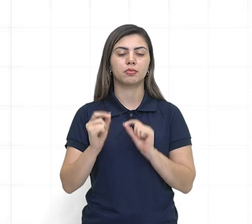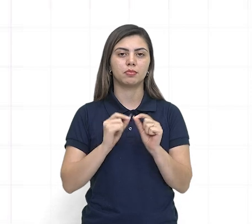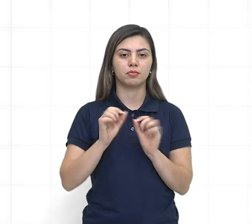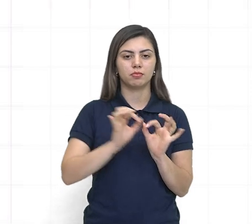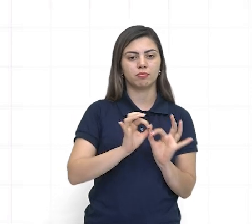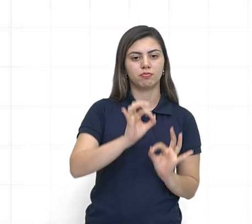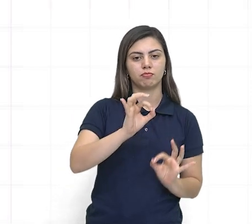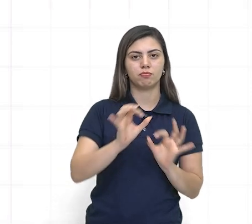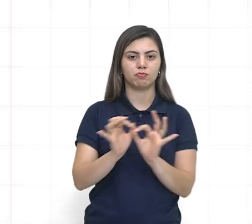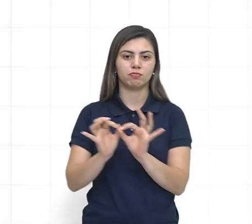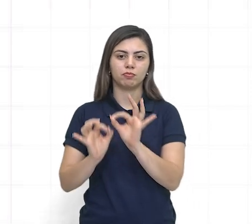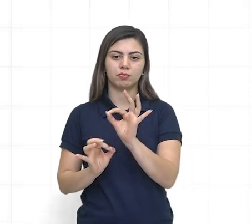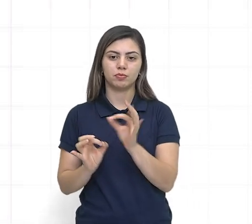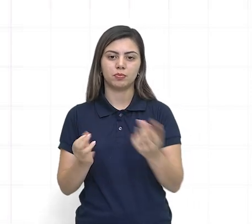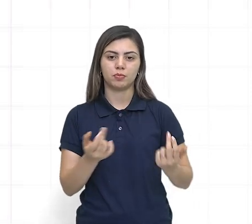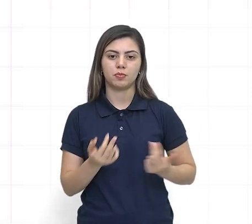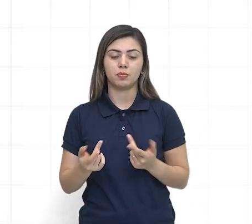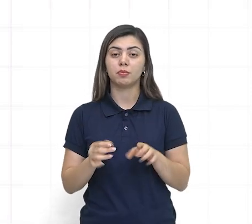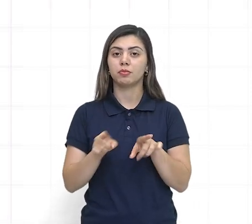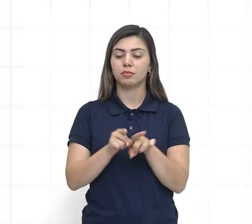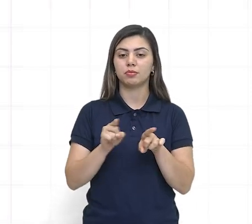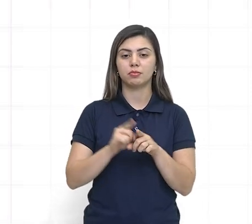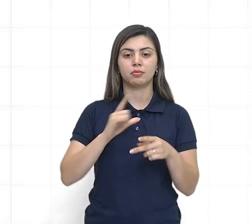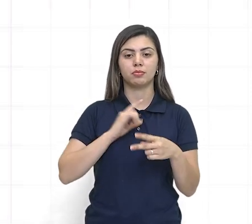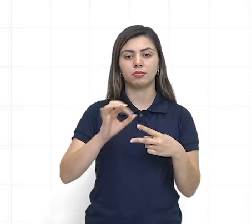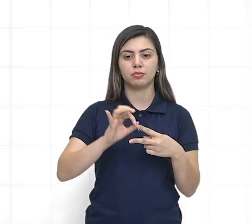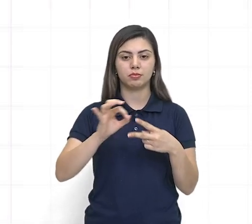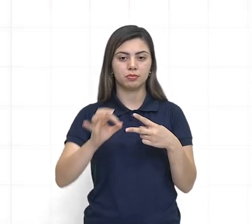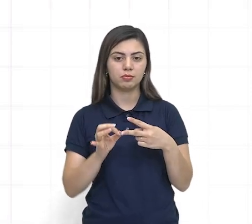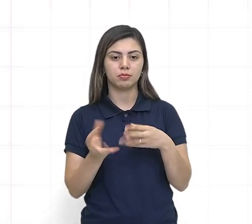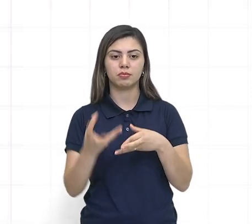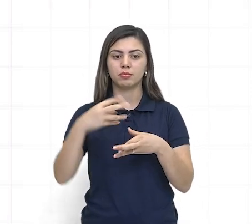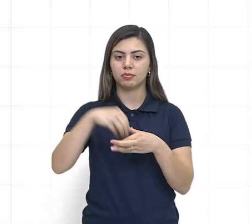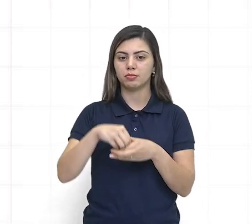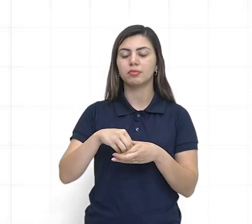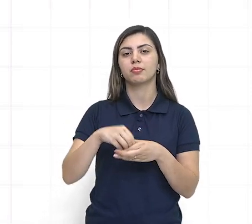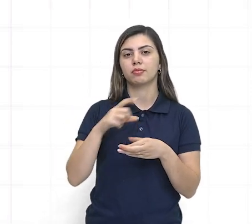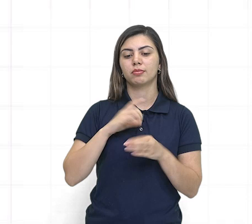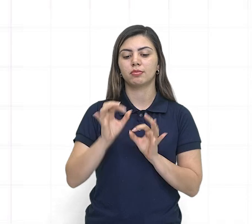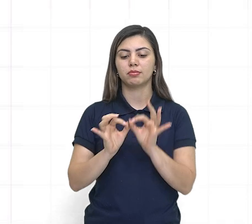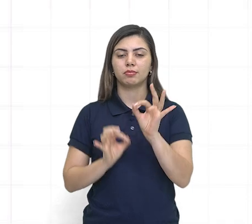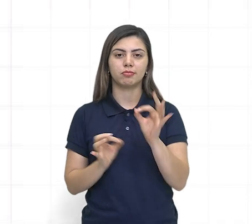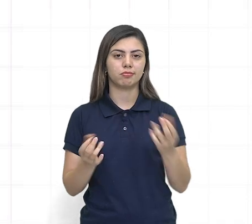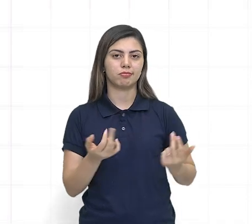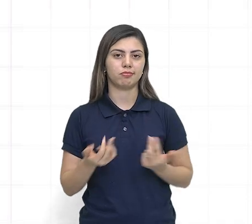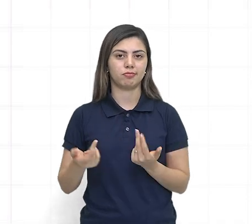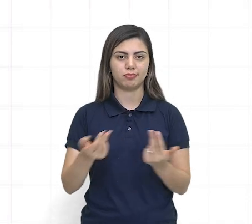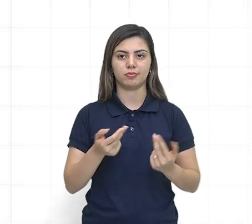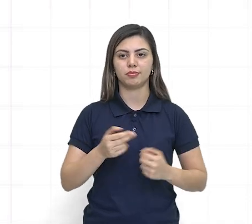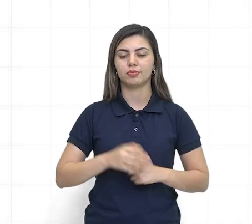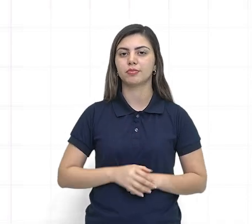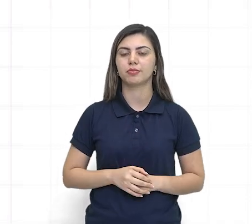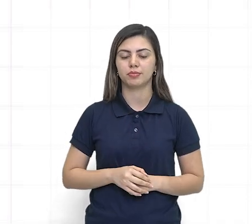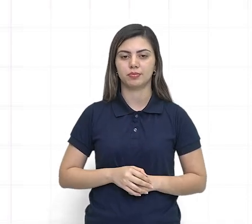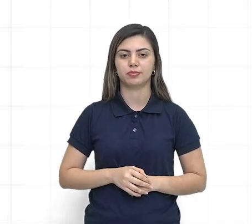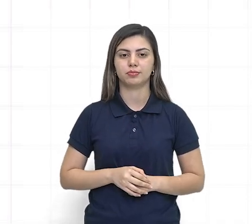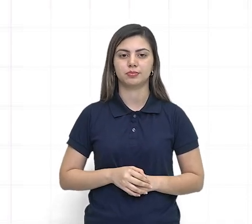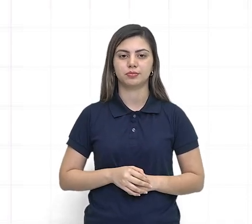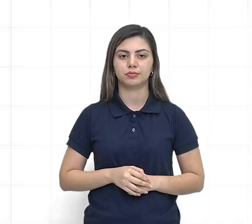mesma medida, né? E os ângulos internos também vão possuir a mesma